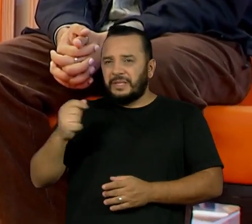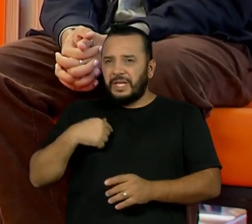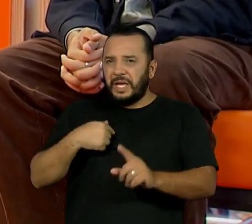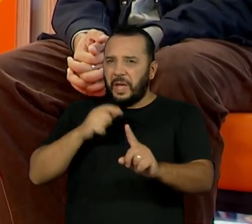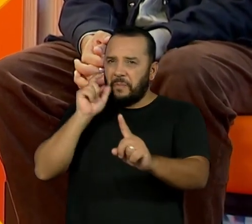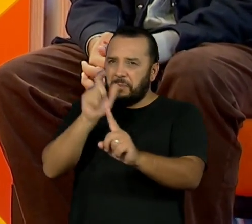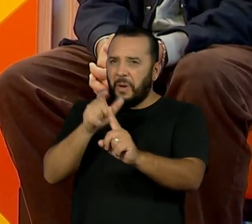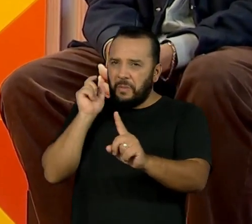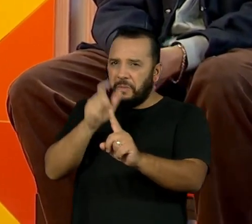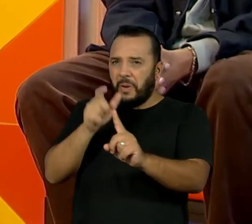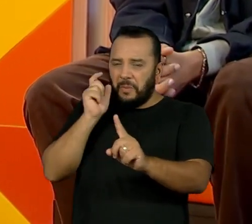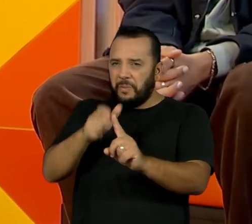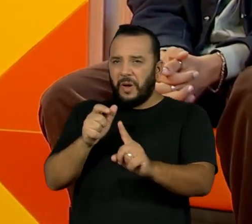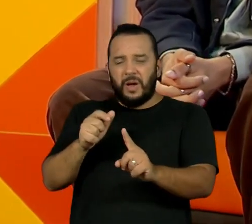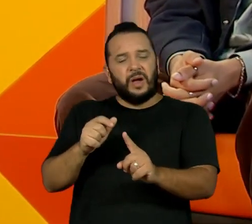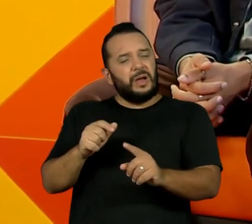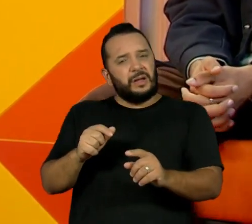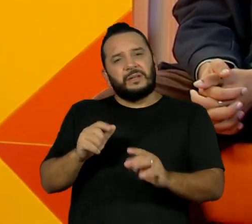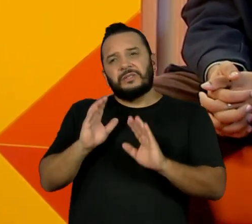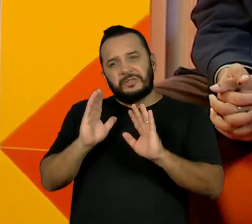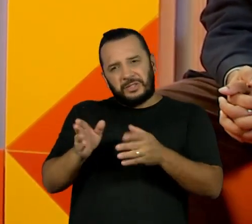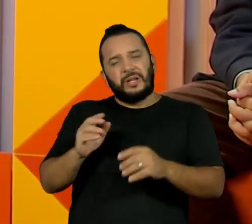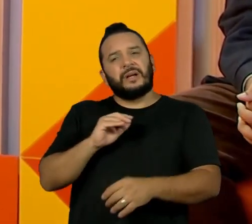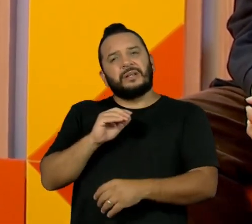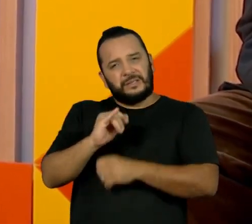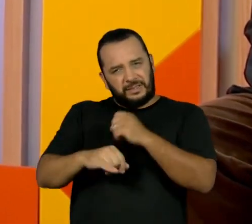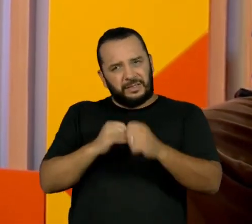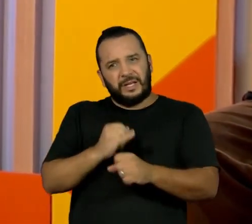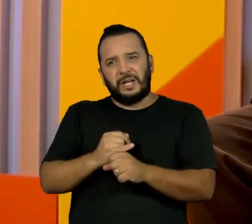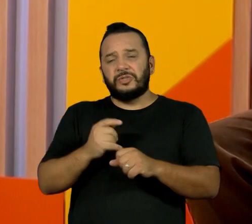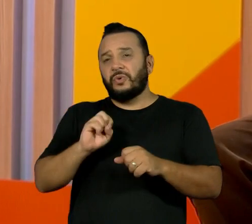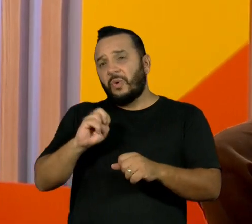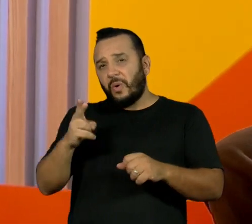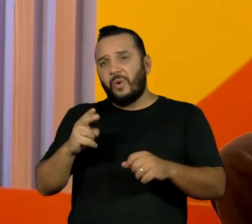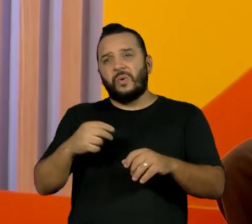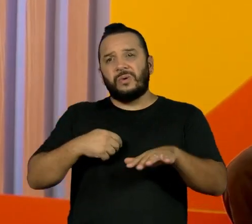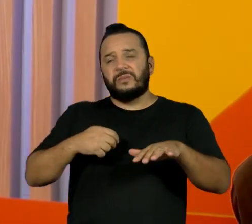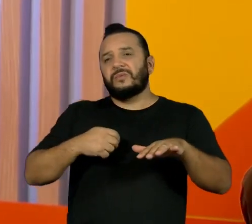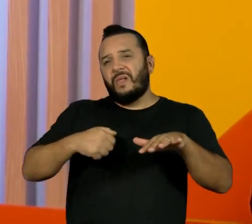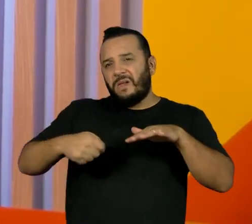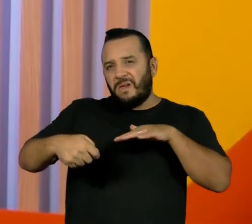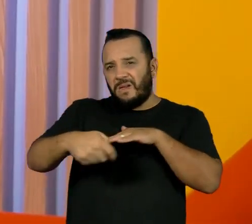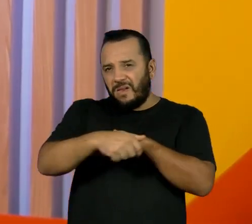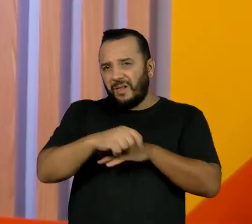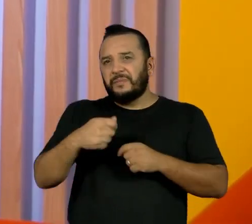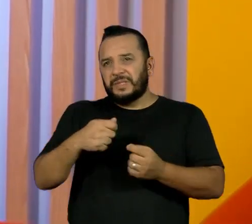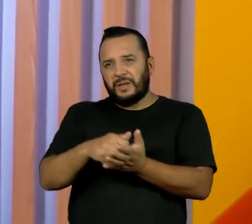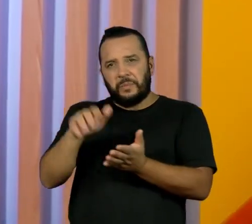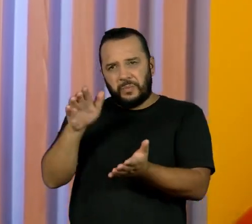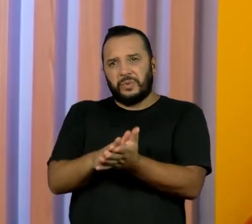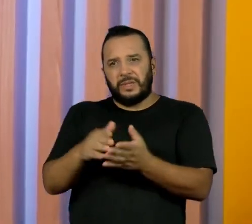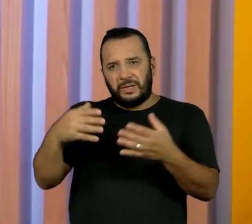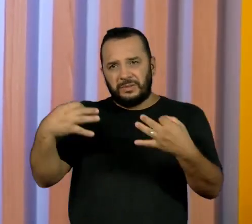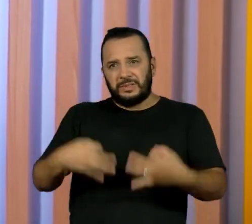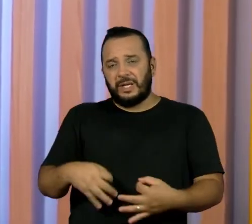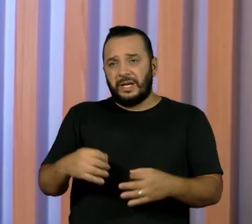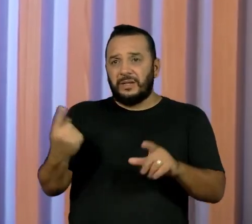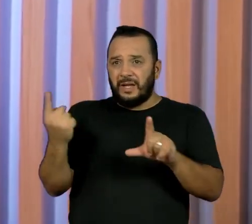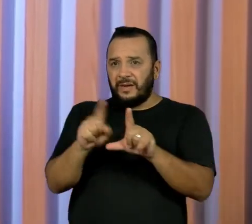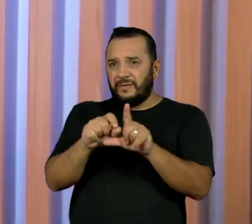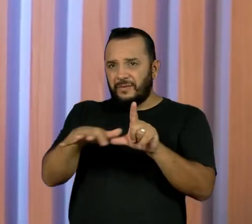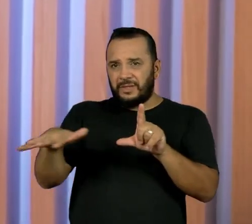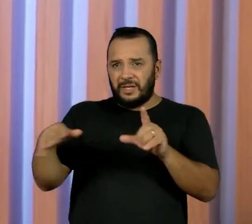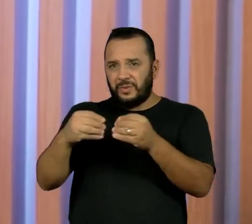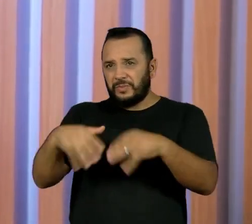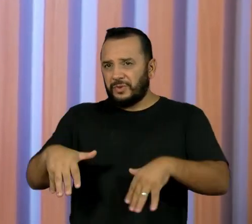ódio na internet, disseminam fake news, sejam punidas exemplarmente e de forma adequada, né? Para que esses influenciadores não sejam afetados, para